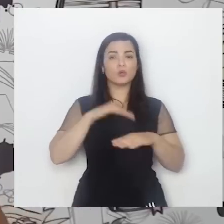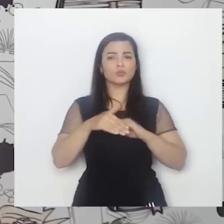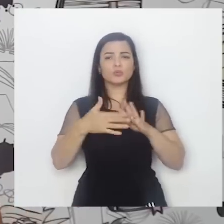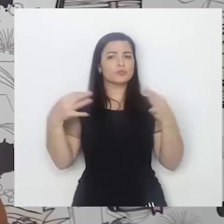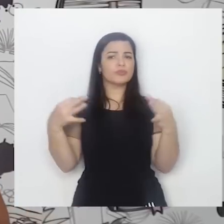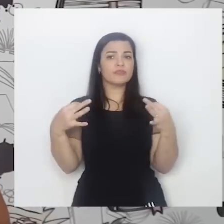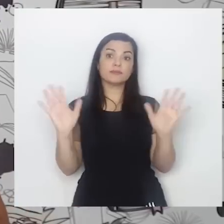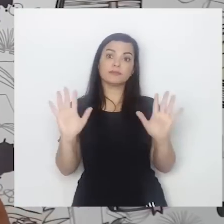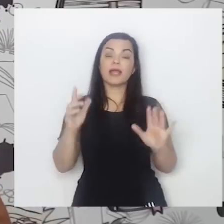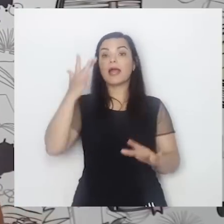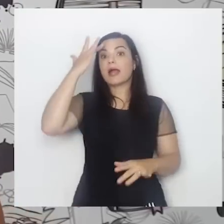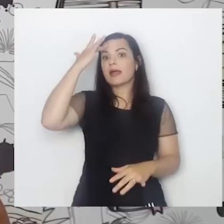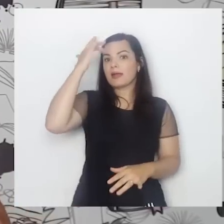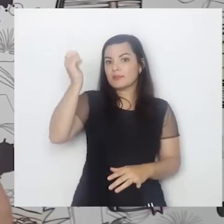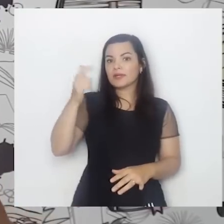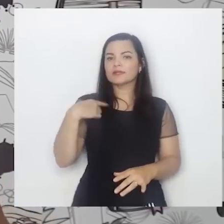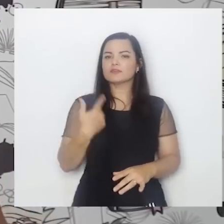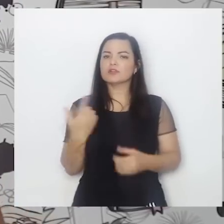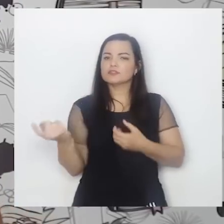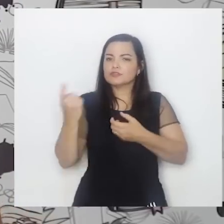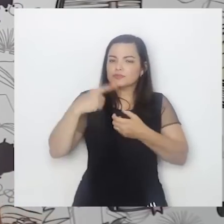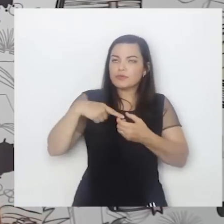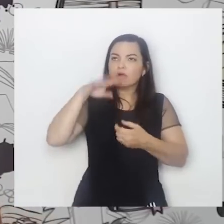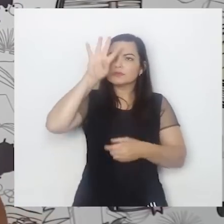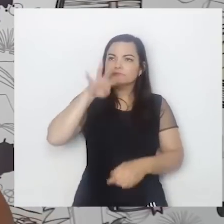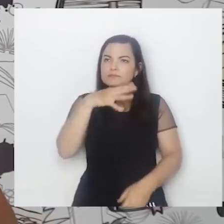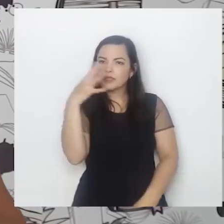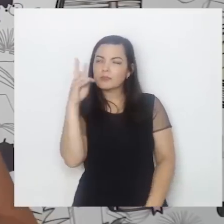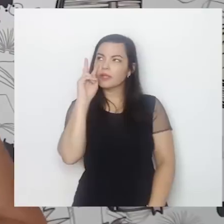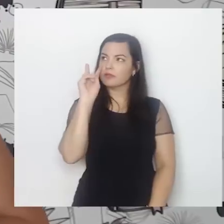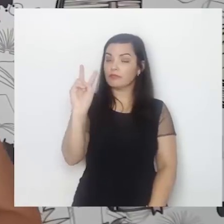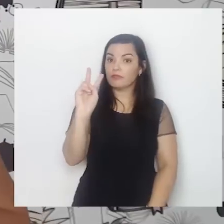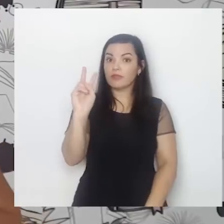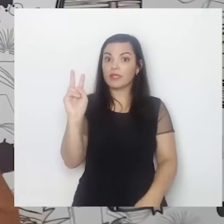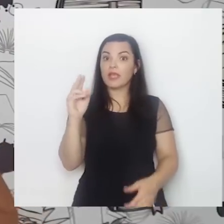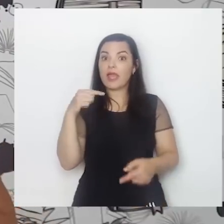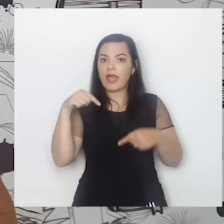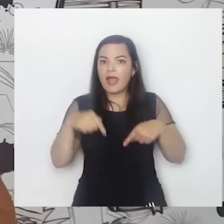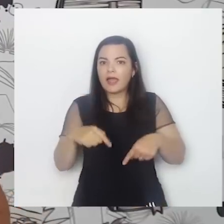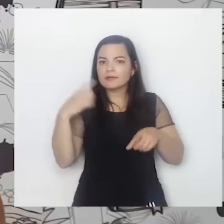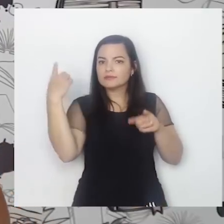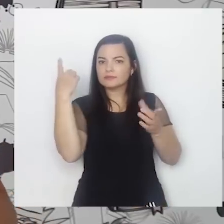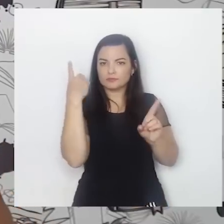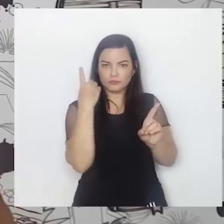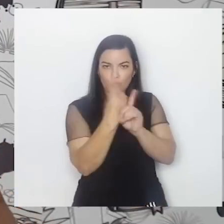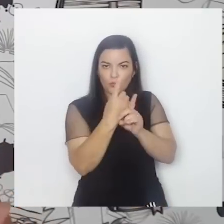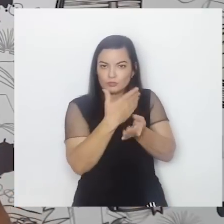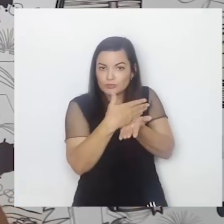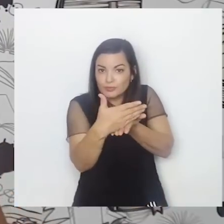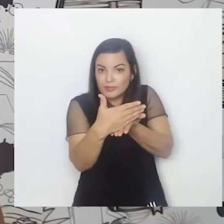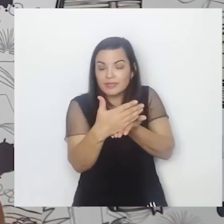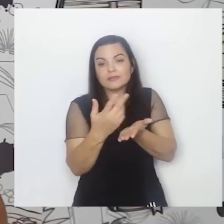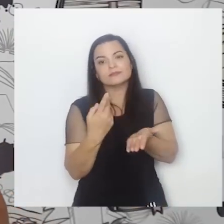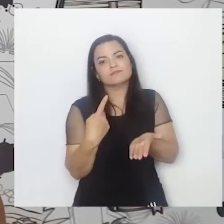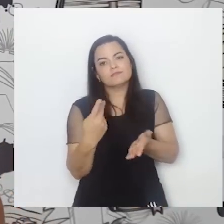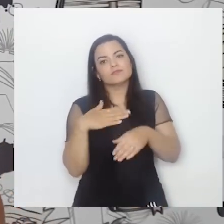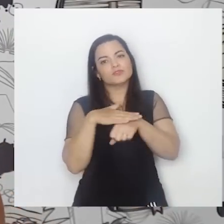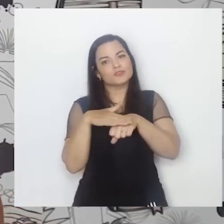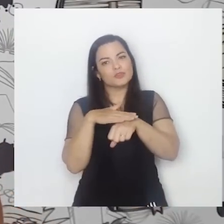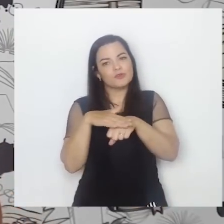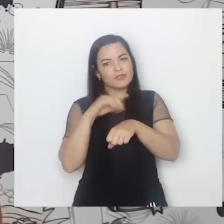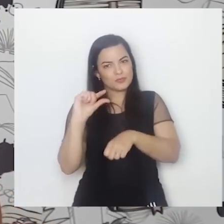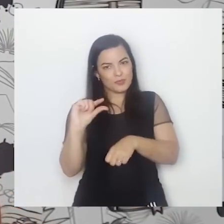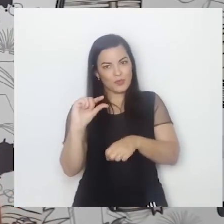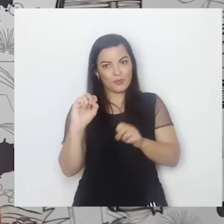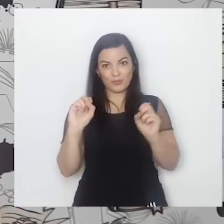E amanhã nós vamos retomar essa tabela logo no comecinho do nosso encontro e aí vamos conversar um pouquinho